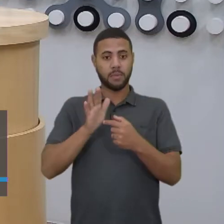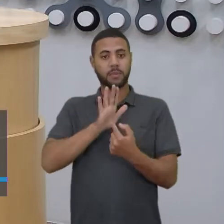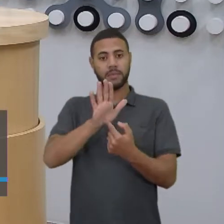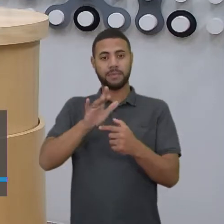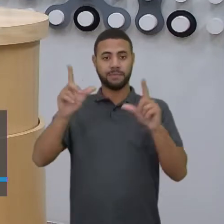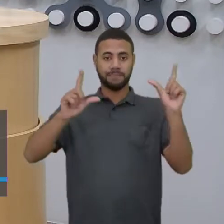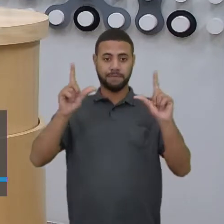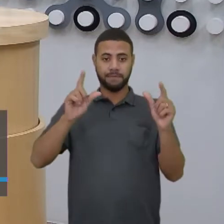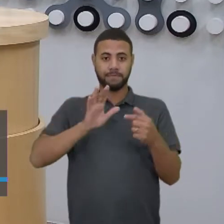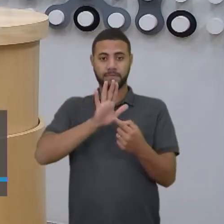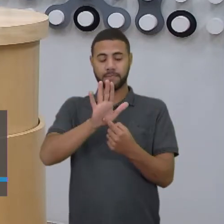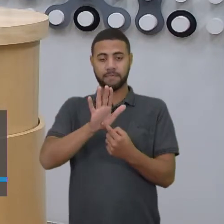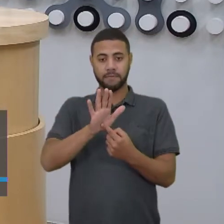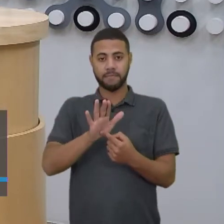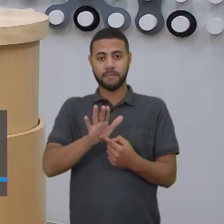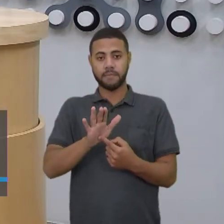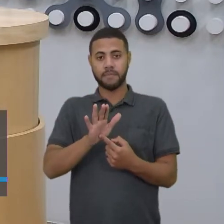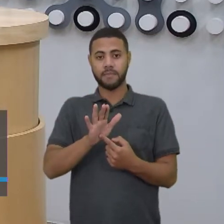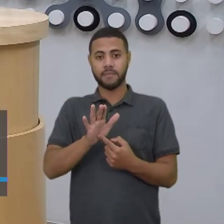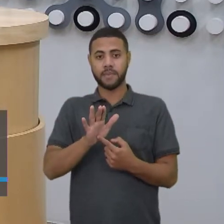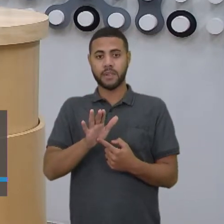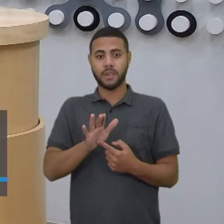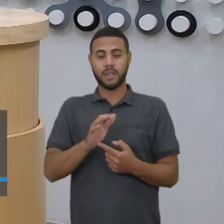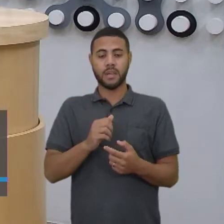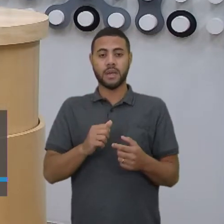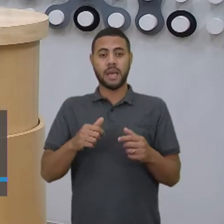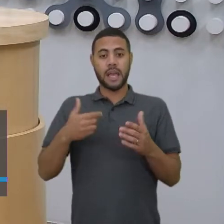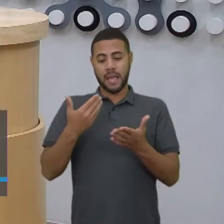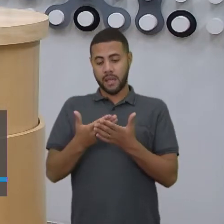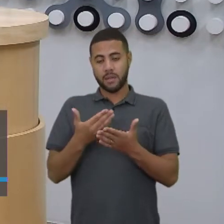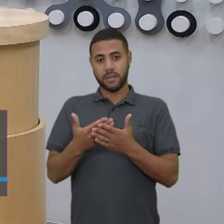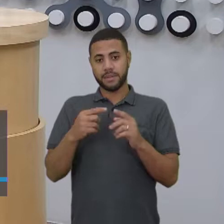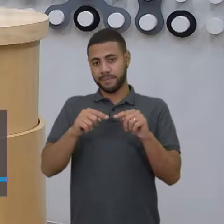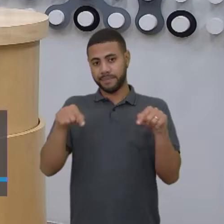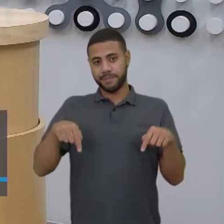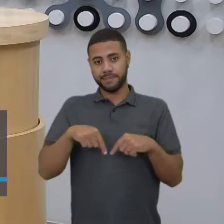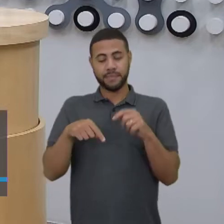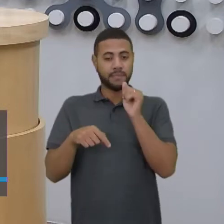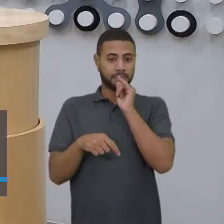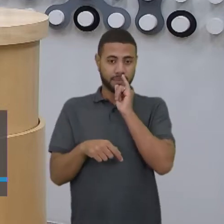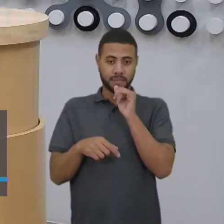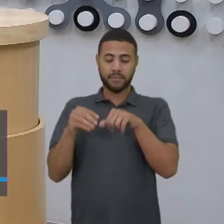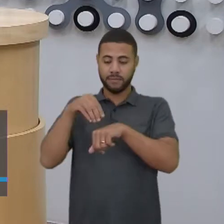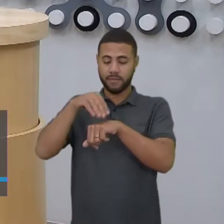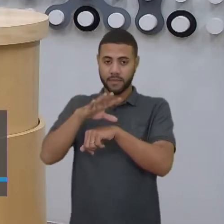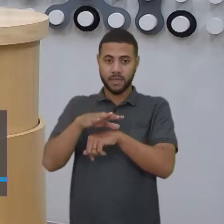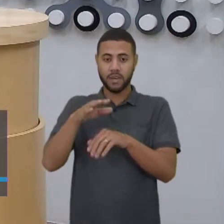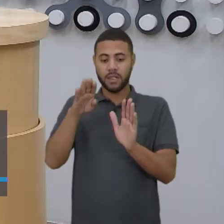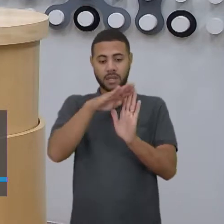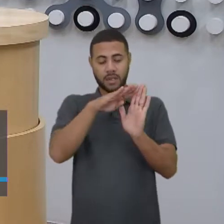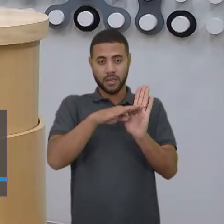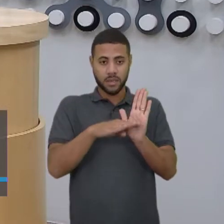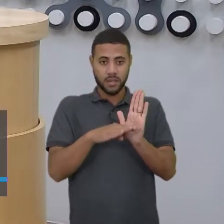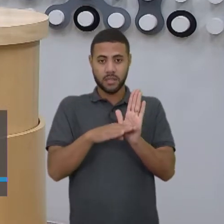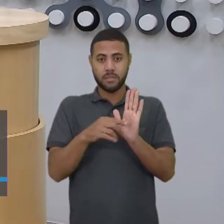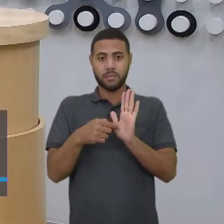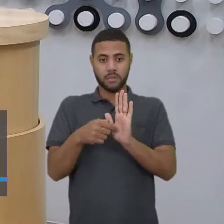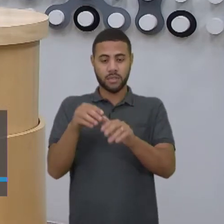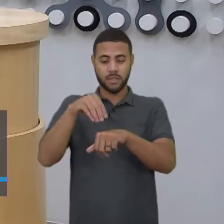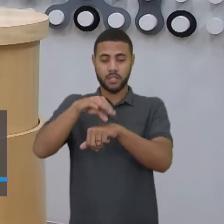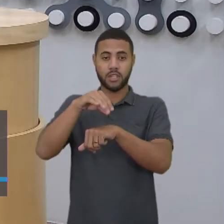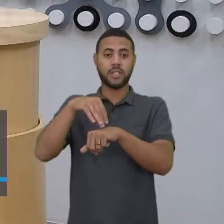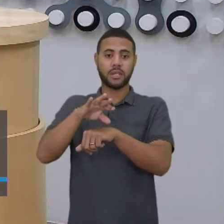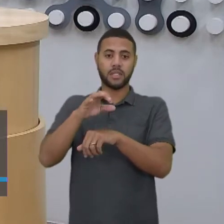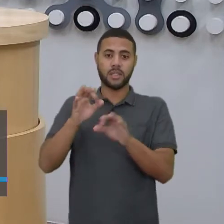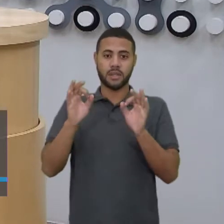Certo. Eu dei assim, se eu estivesse na sala de aula agora, eu ia dar uma comanda. Uma comanda não é uma ordem, uma orientação para fazer um